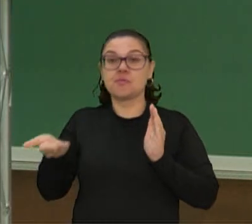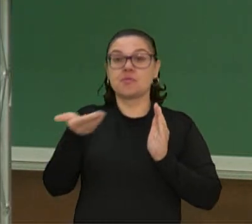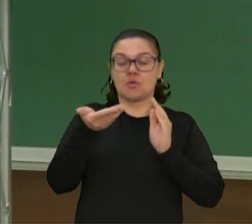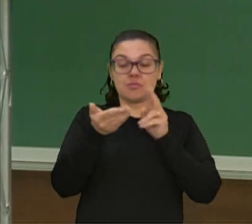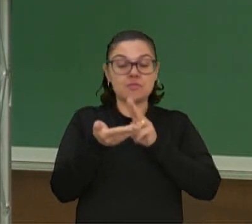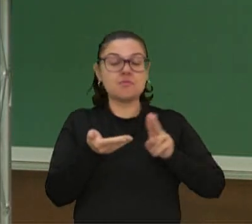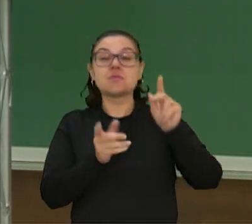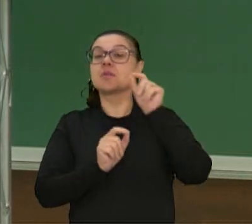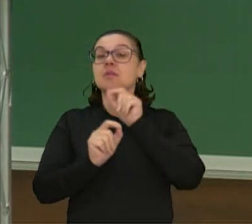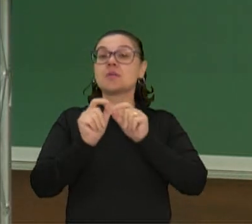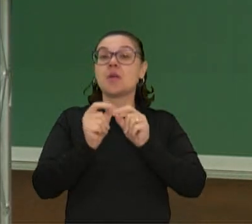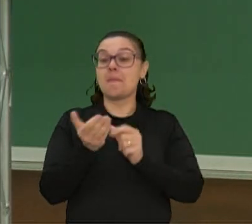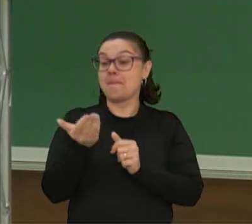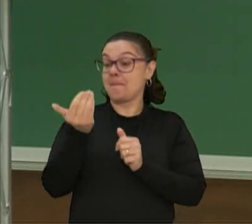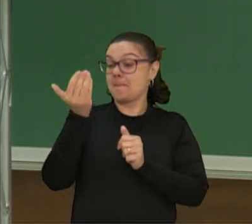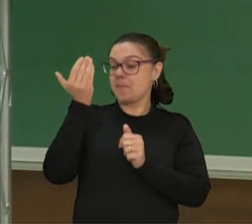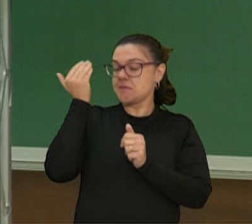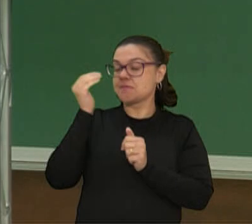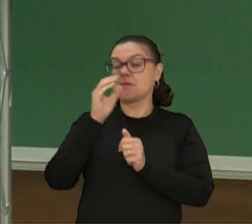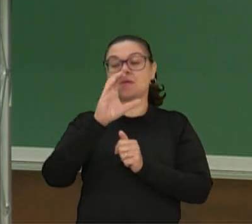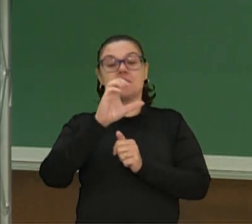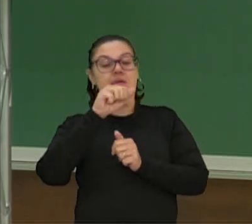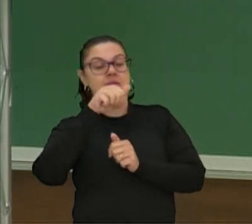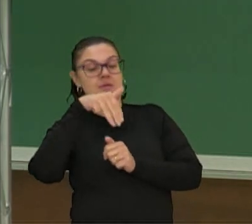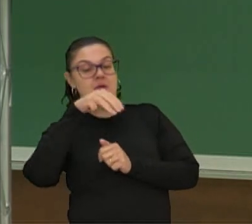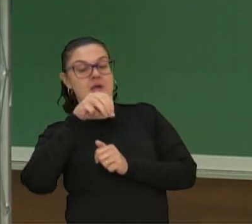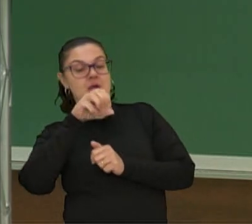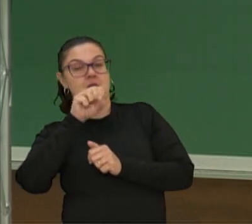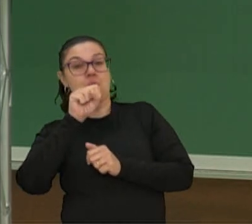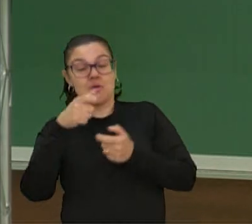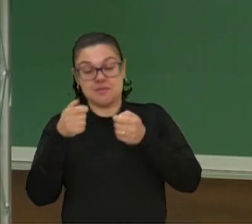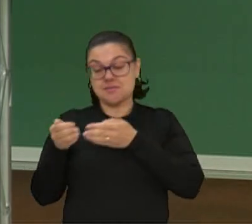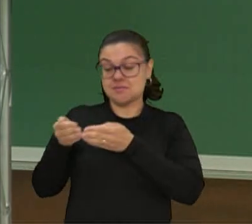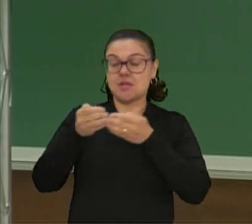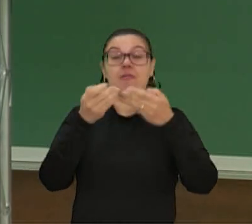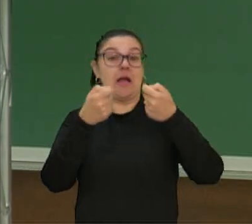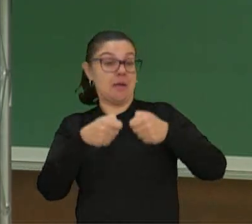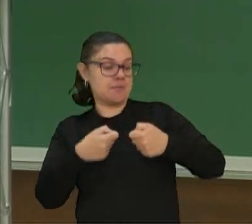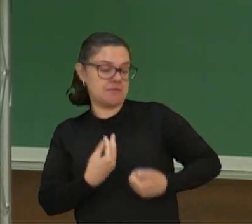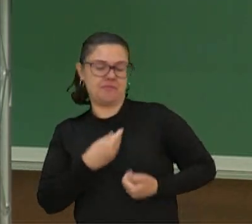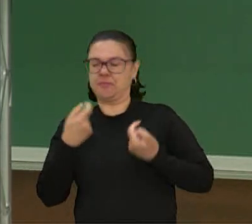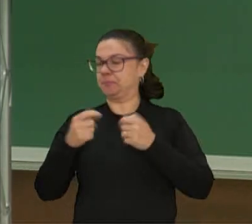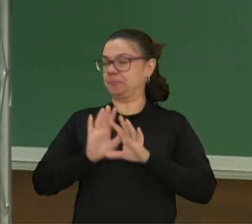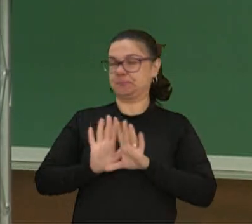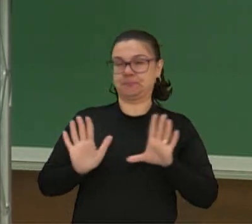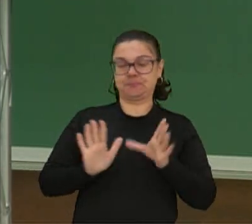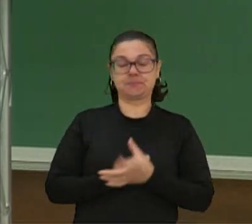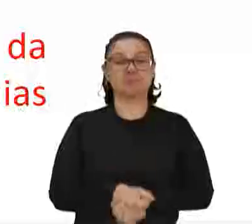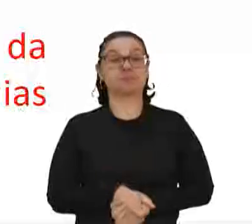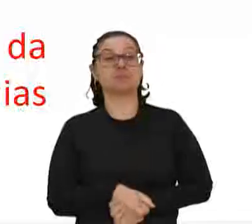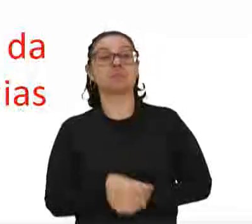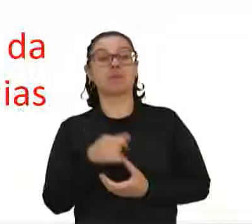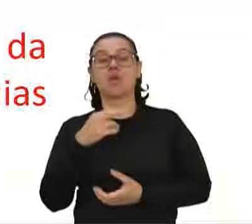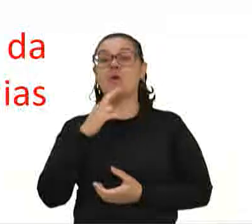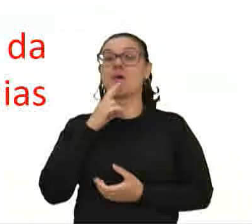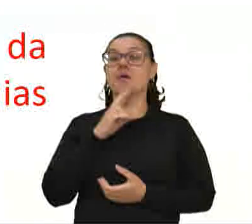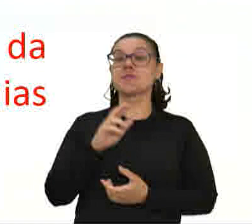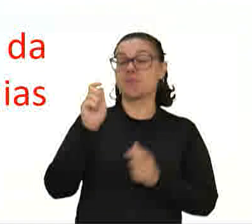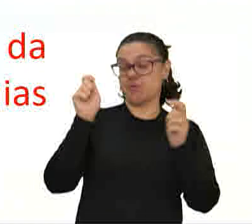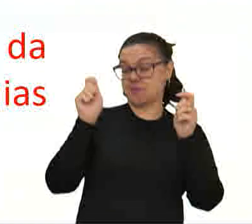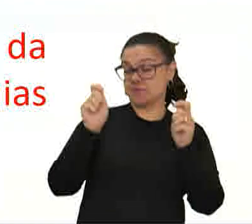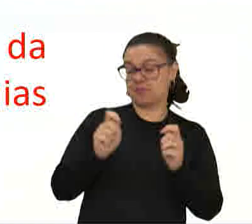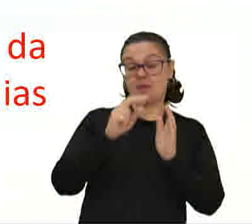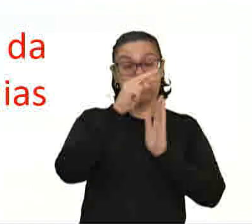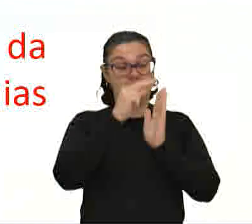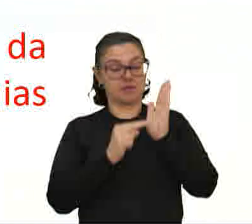muito utilizada desde o período de Camões, né? Navegar é preciso, viver não é preciso. Quais são as respostas possíveis? A hipótese